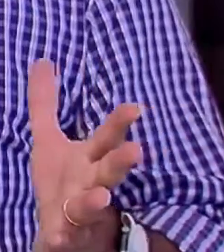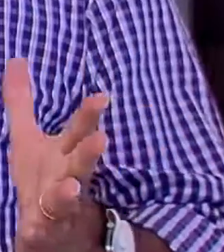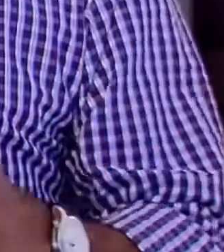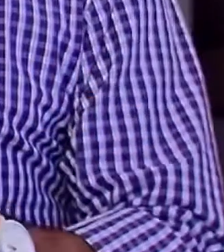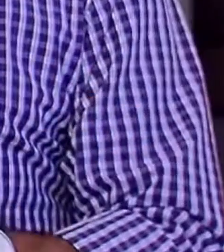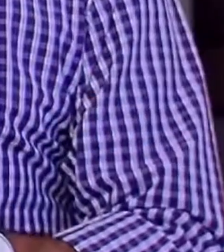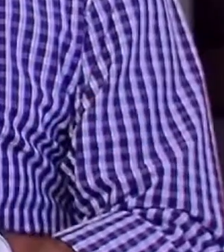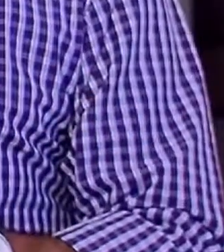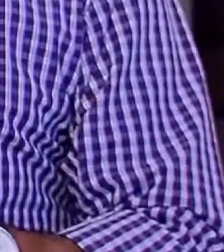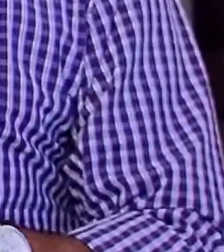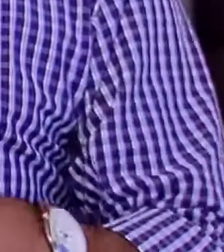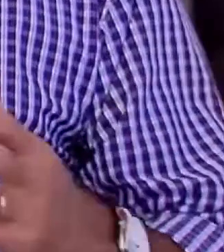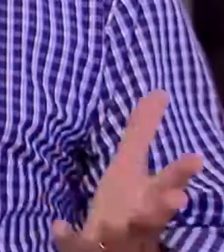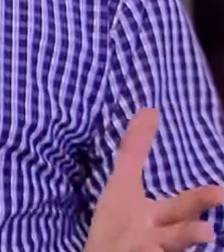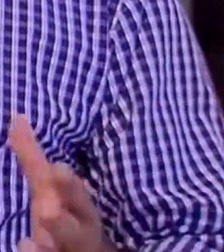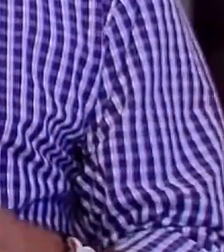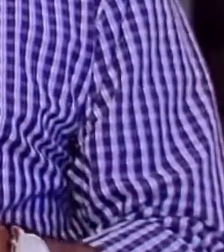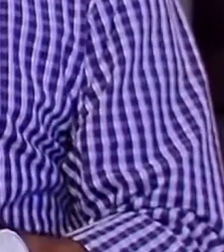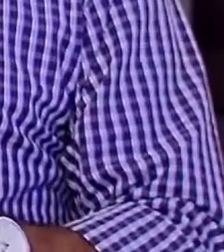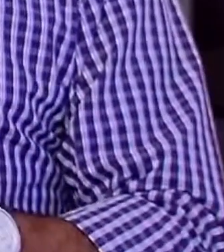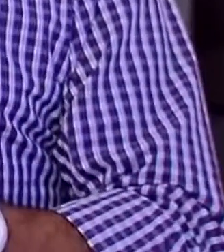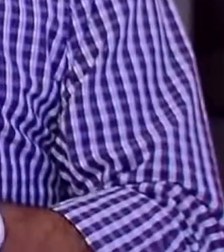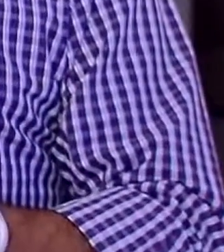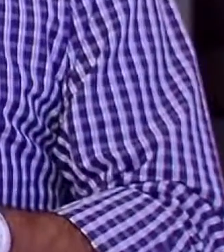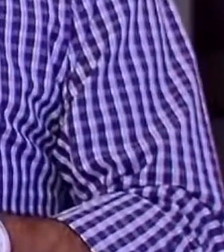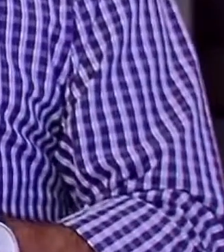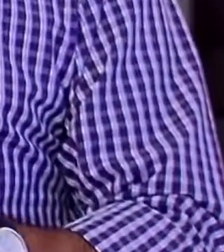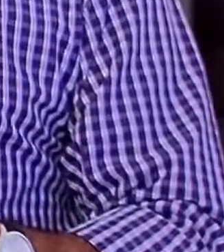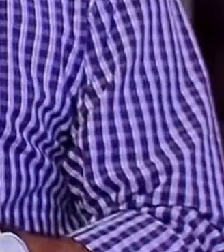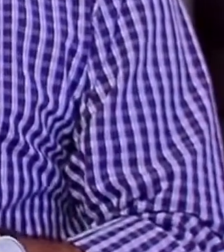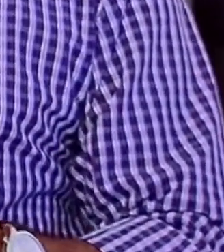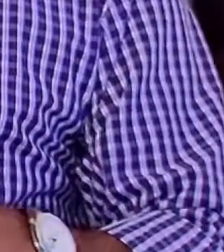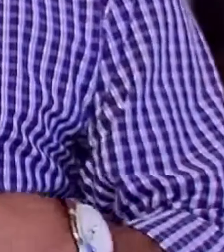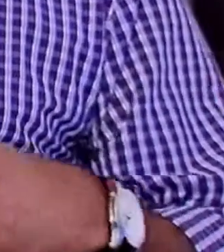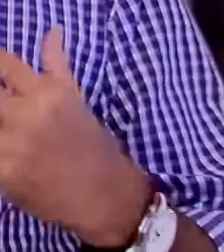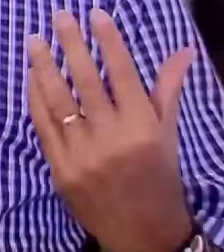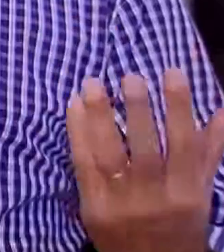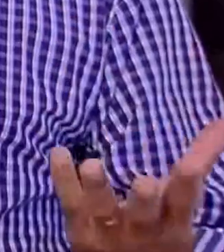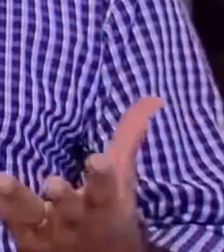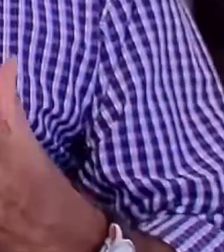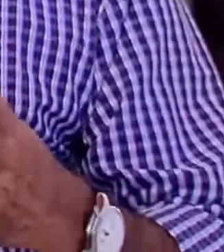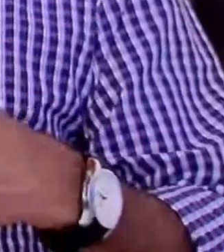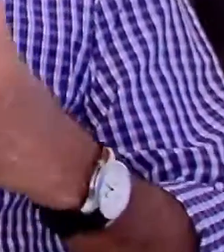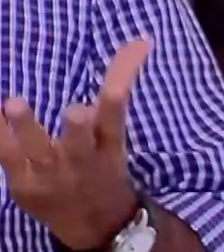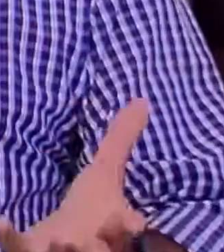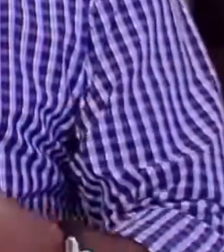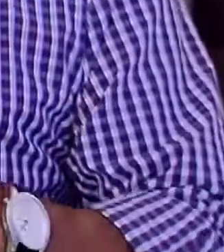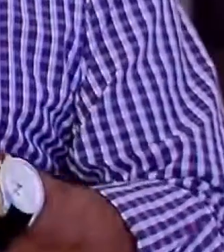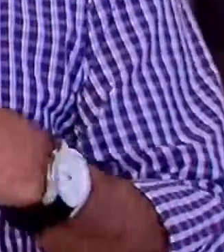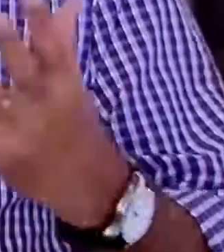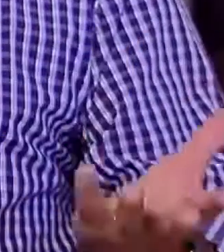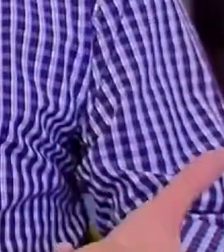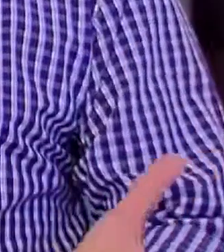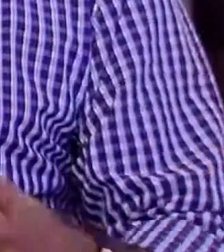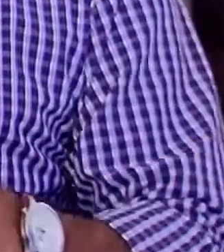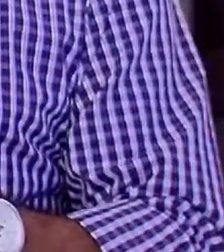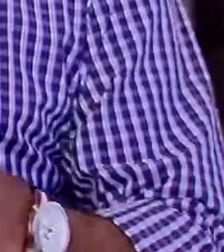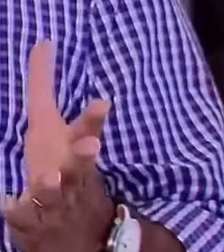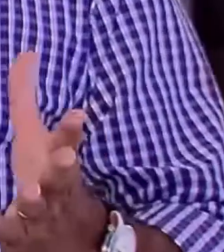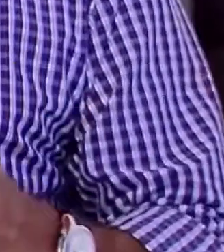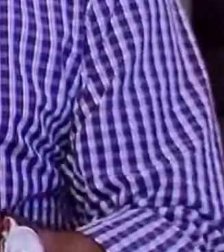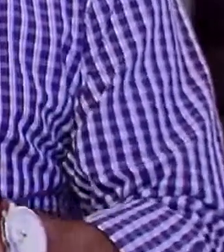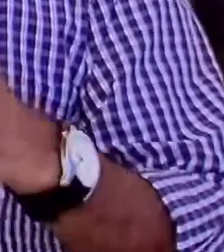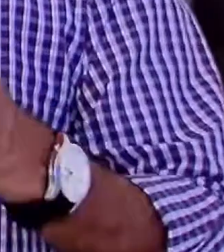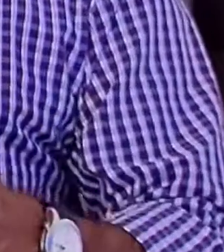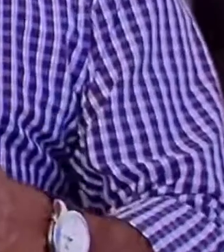inesperado. Então, bateu o carro, problema de doença, teve que, enfim, ajudar alguém da família,